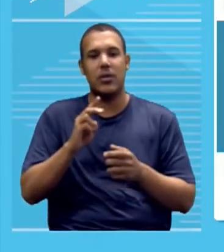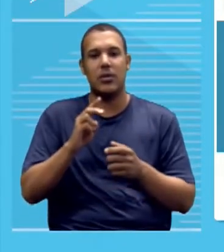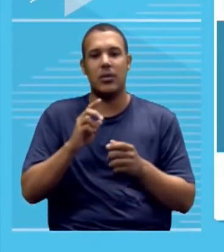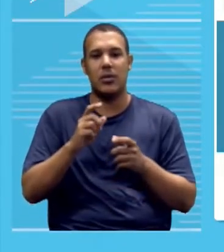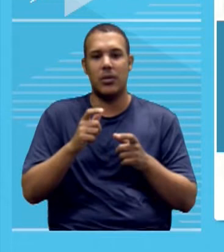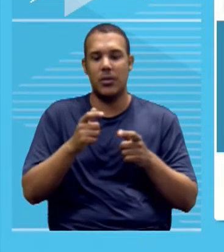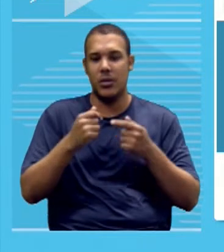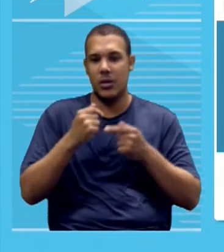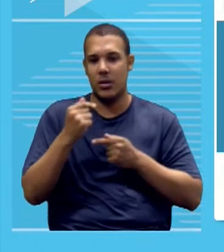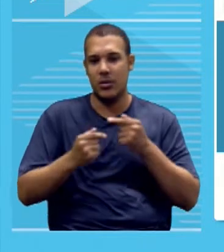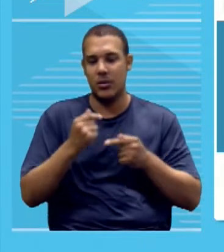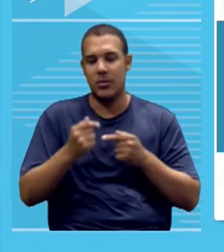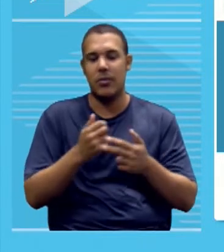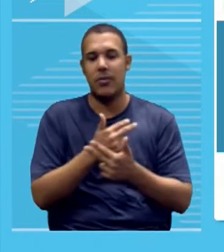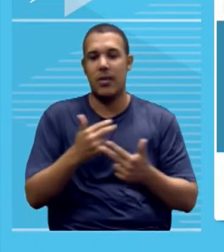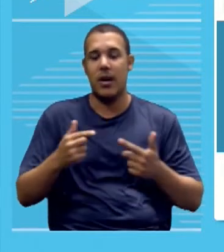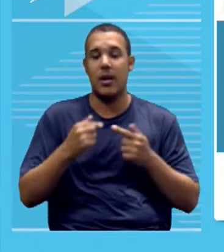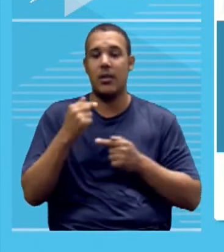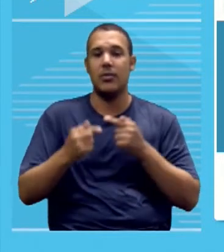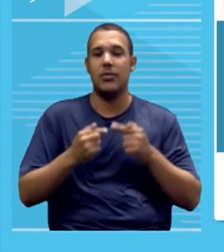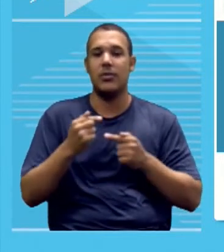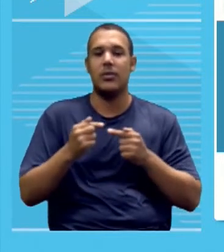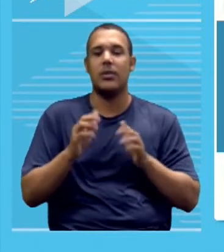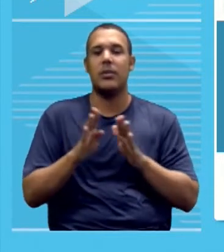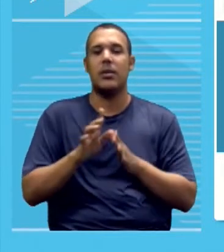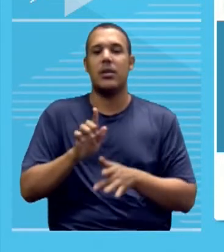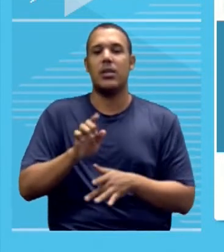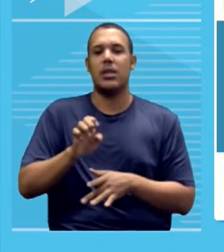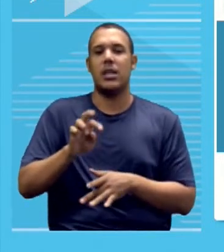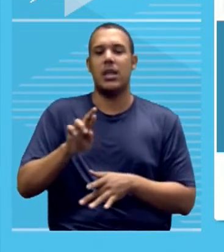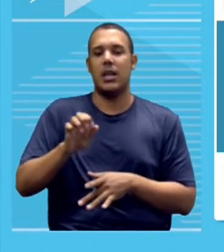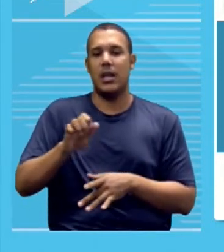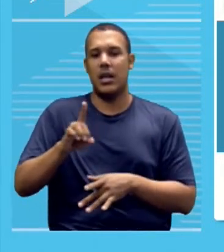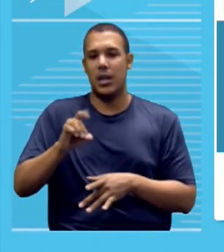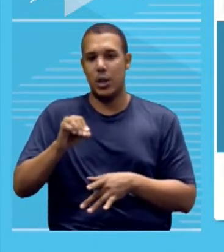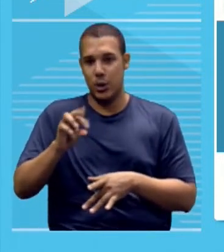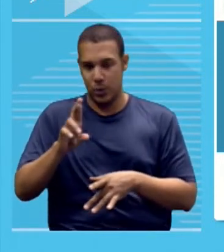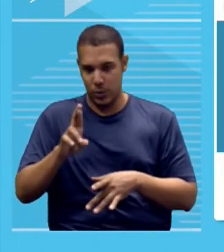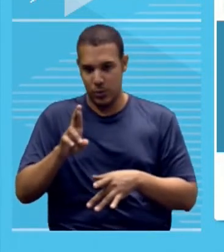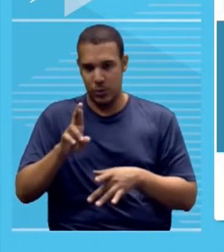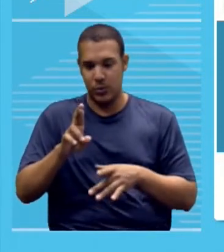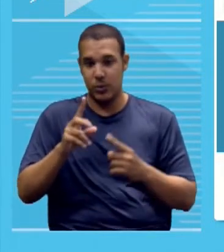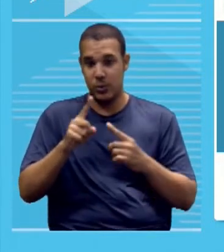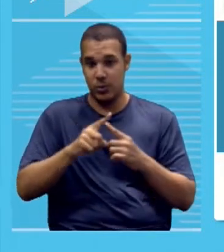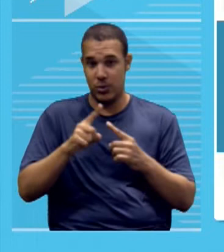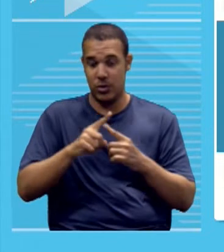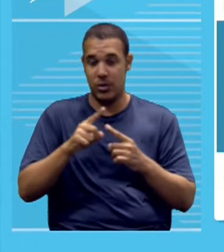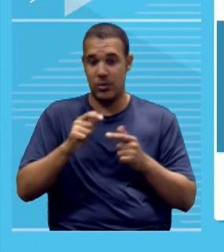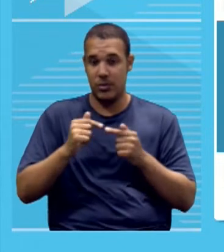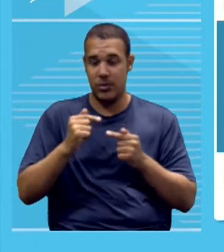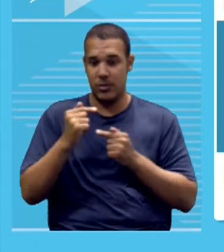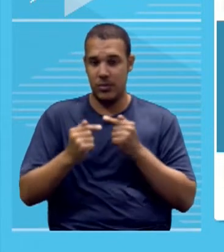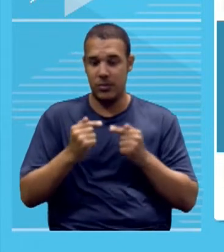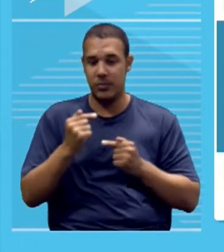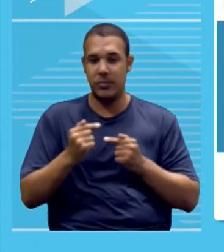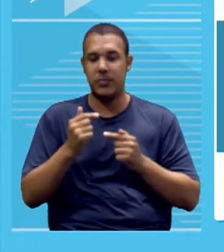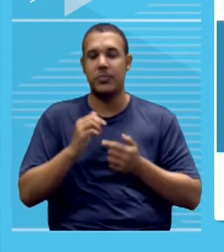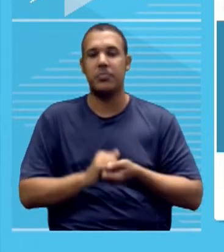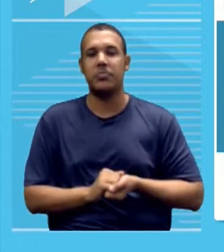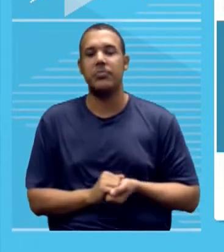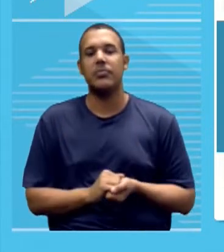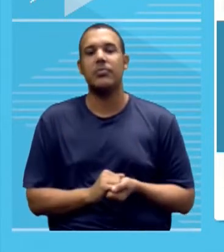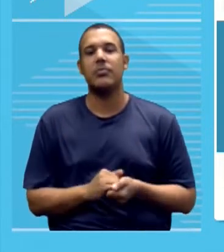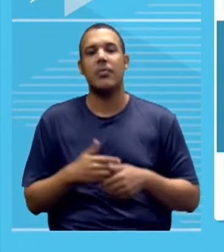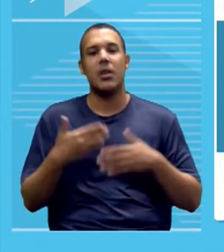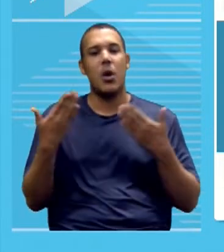pela associação de resistores, por um gerador, tá bom? A gente já viu ele como é que ele funciona, os tipos de geradores que a gente tem. Então a gente vai